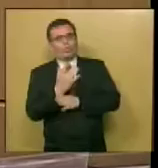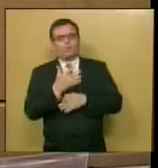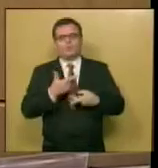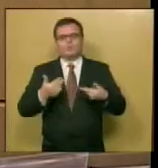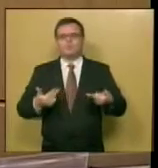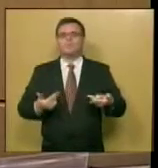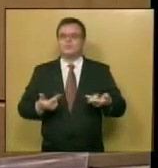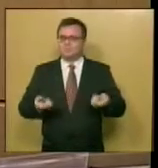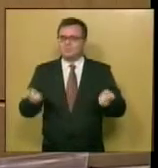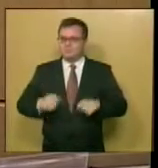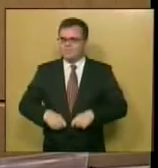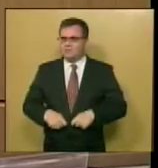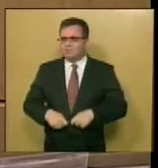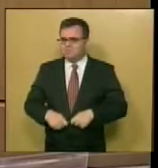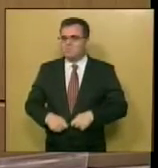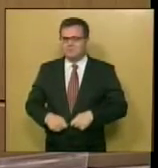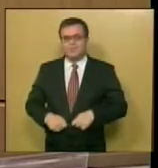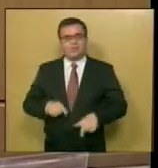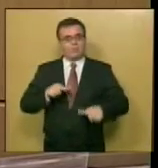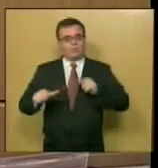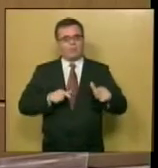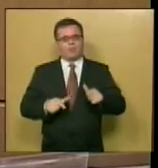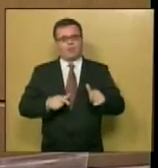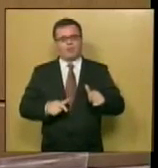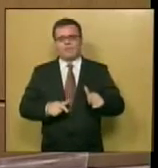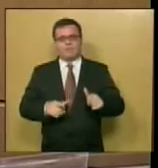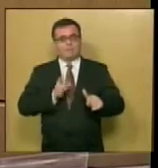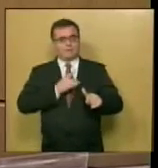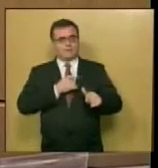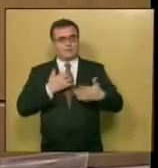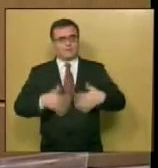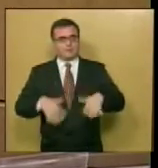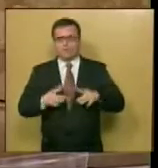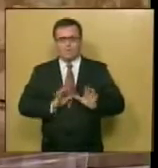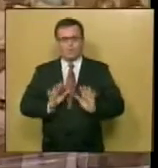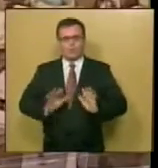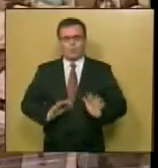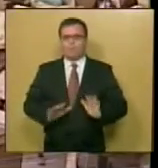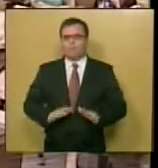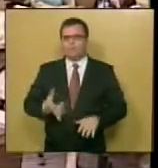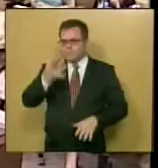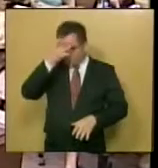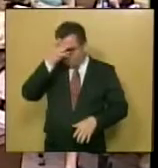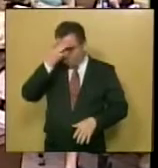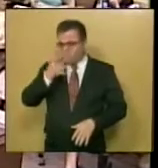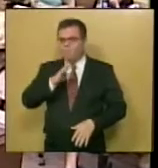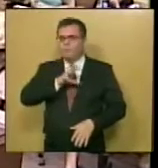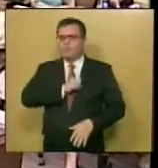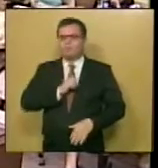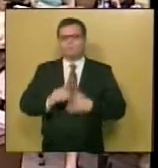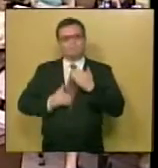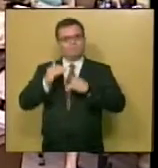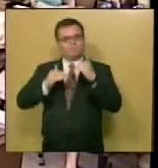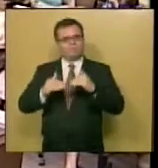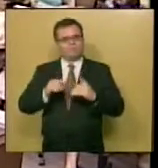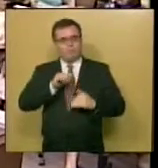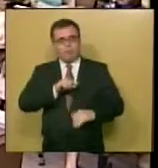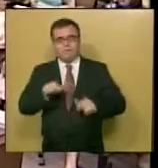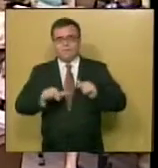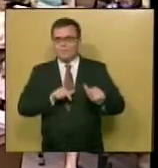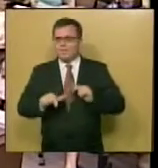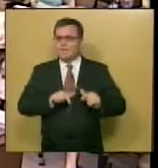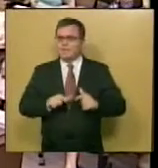o intimidou e a sua mente brilhante vislumbrava desenvolvimento. Trabalhador,